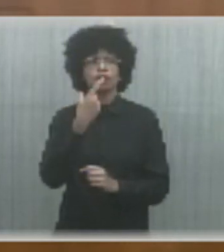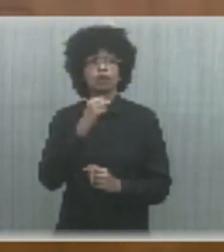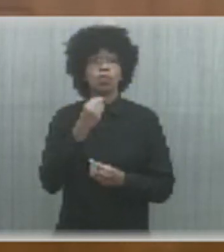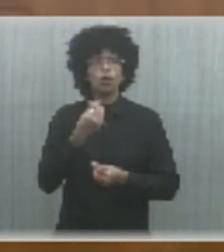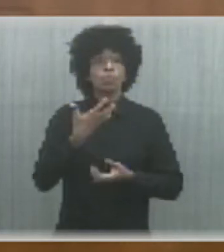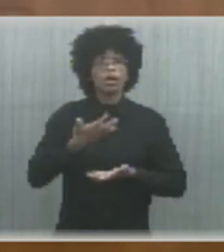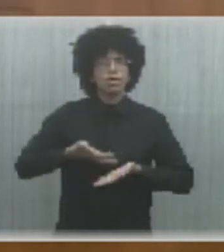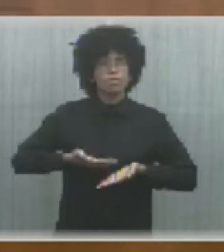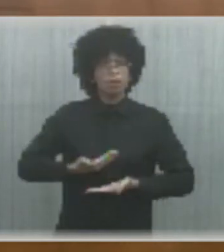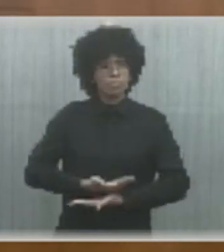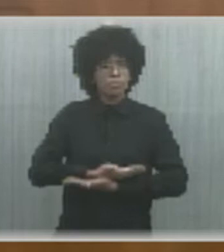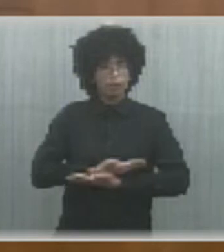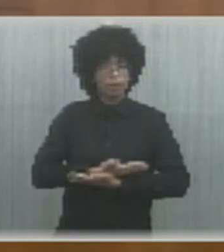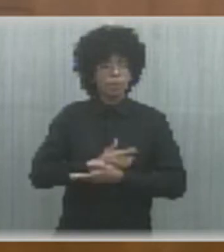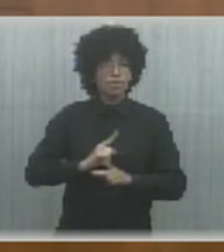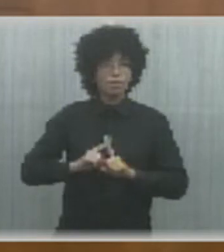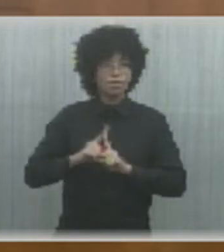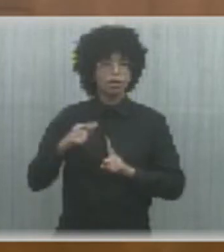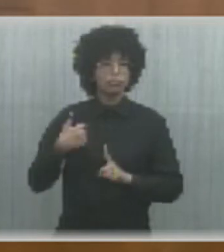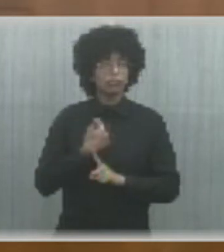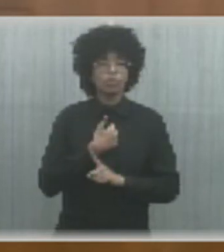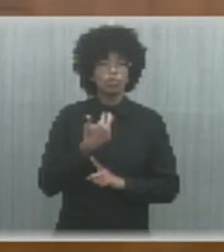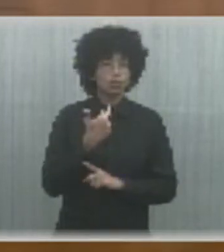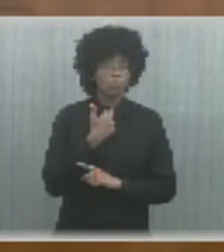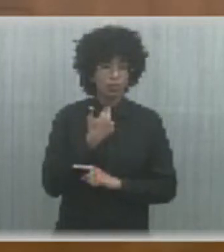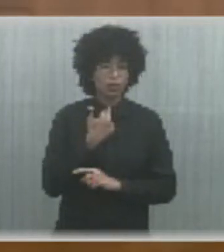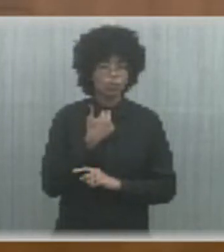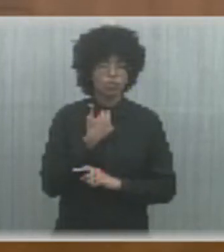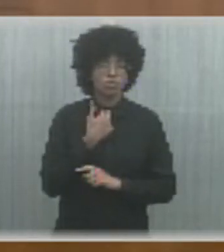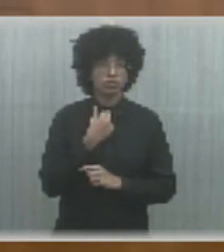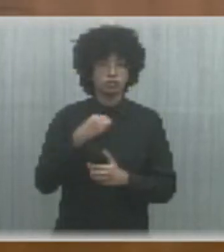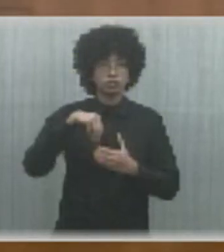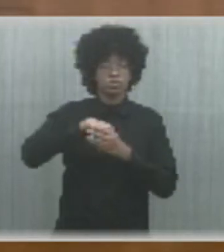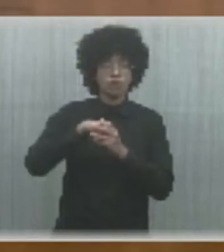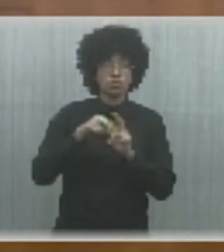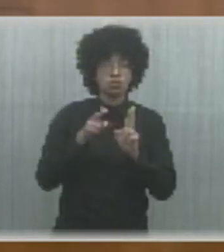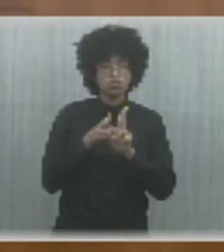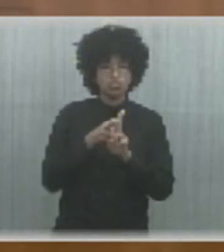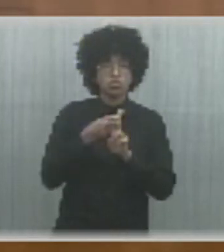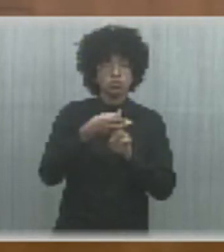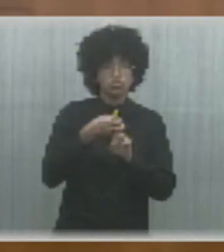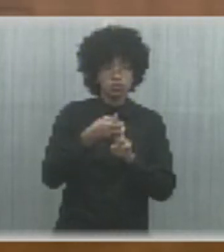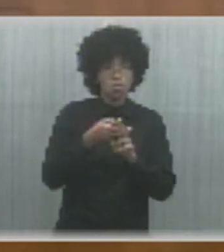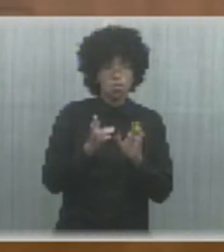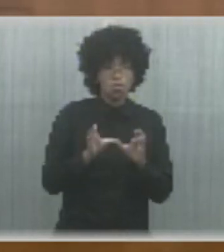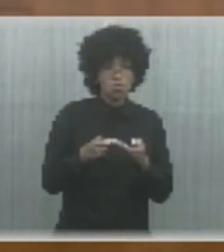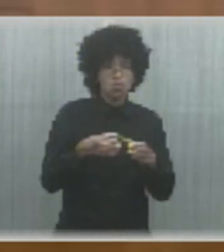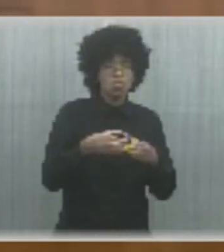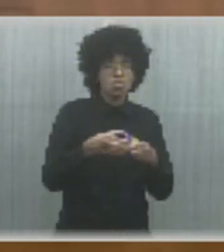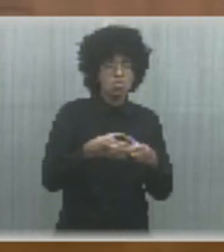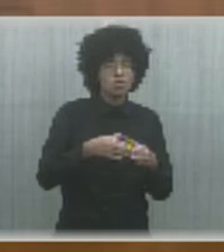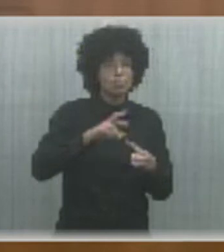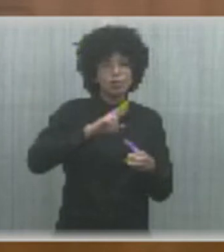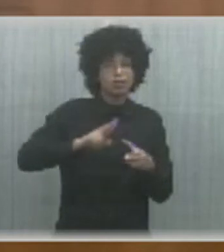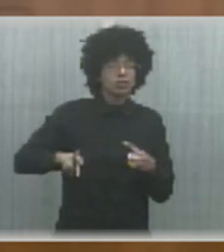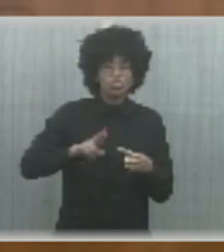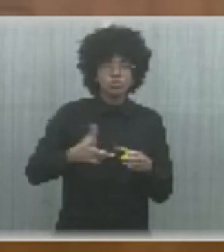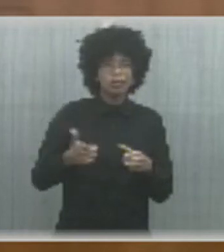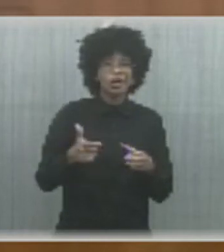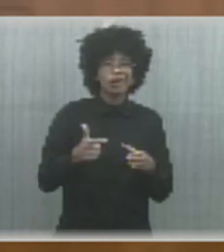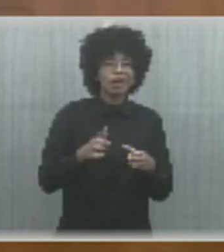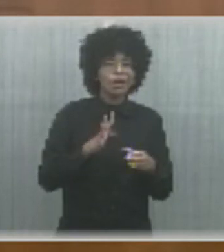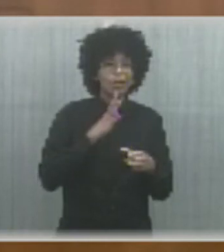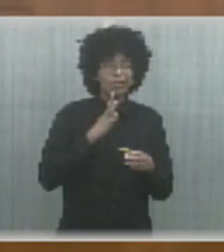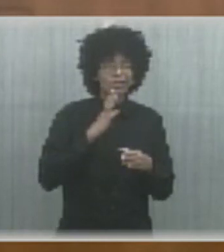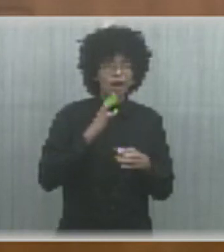bebê. Mas nós não podemos inserir no SUS uma categoria que não é reconhecida pelo SUS.